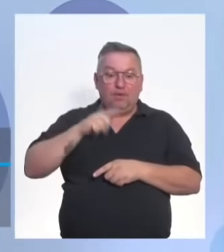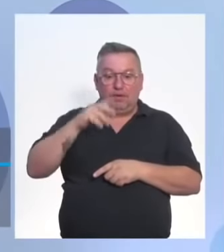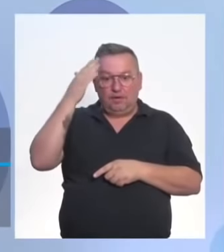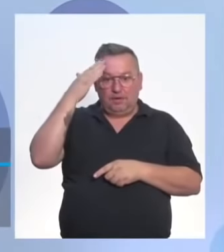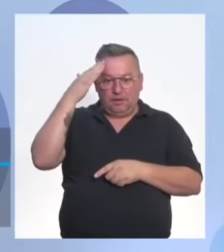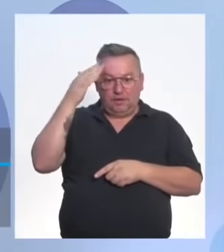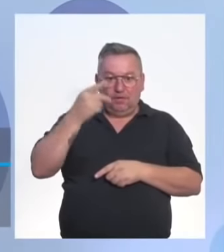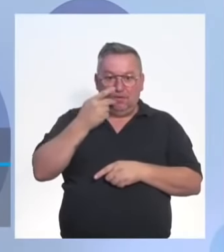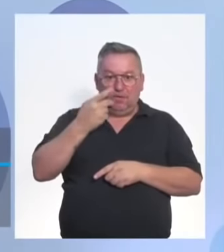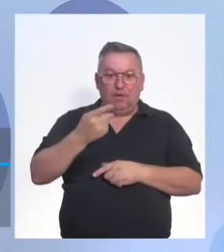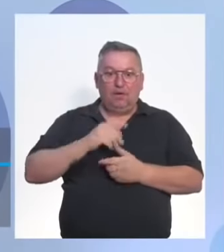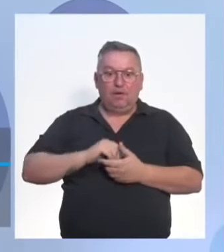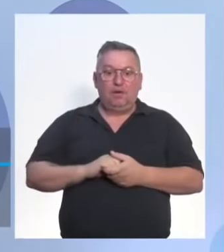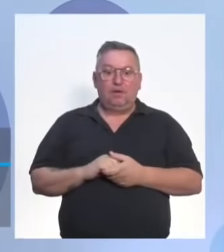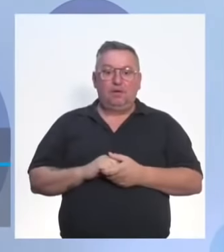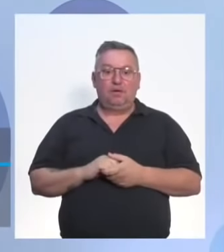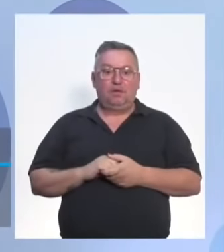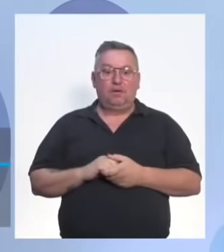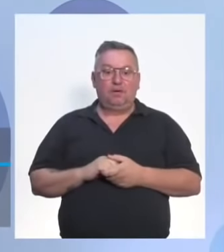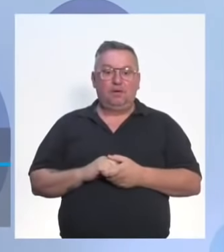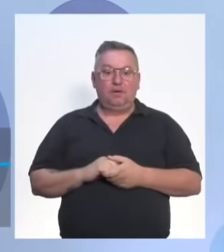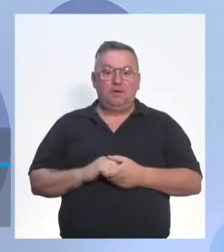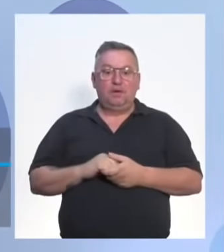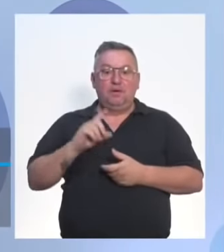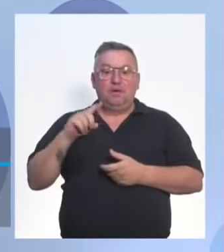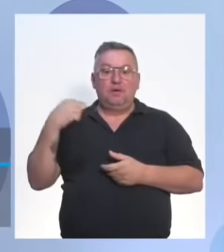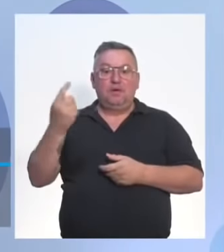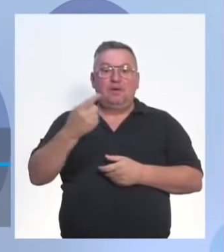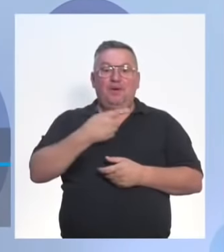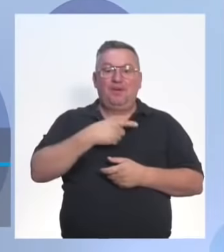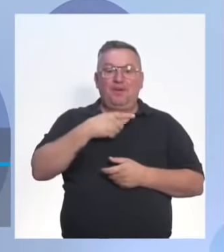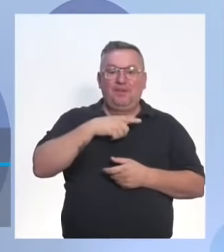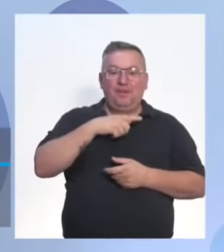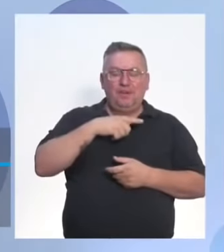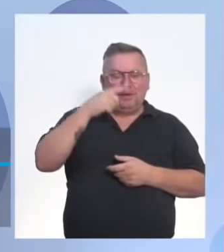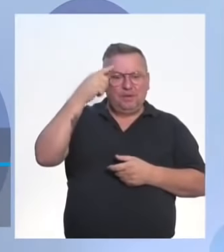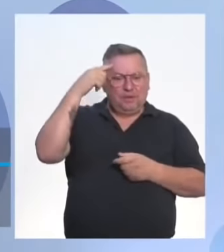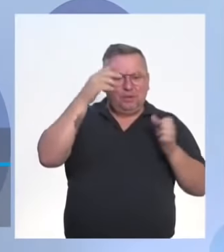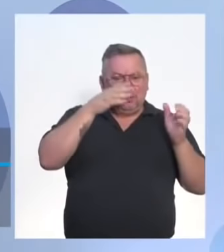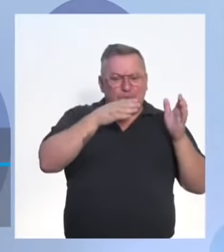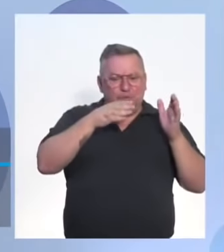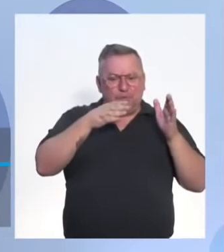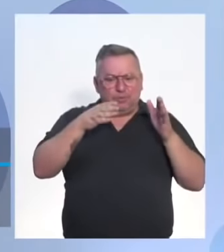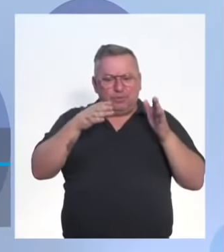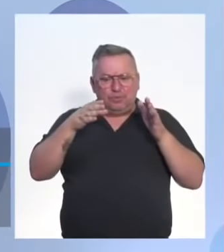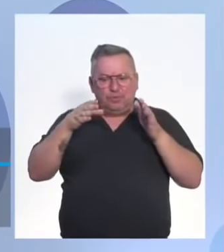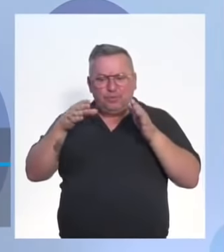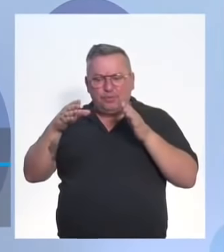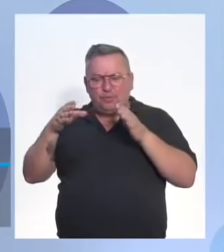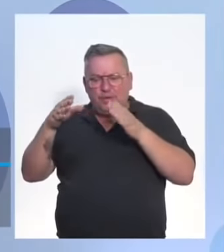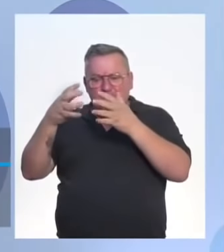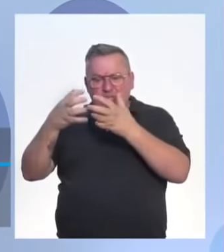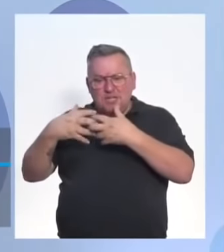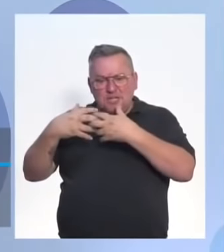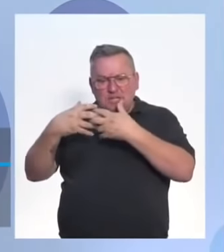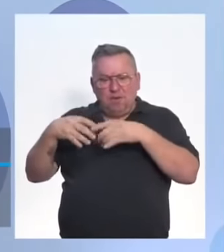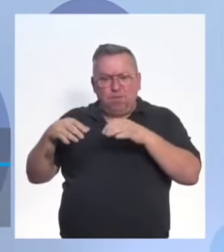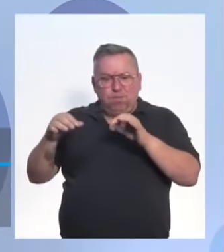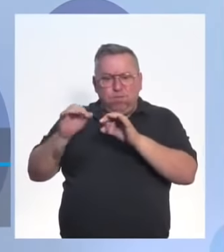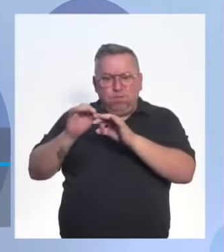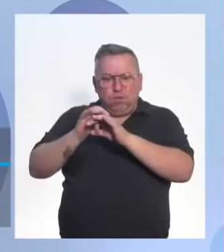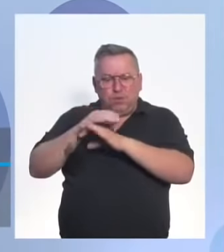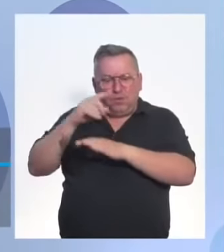estou falando, nós já temos meio que uma linha de raciocínio. Nós já montamos essa linha de